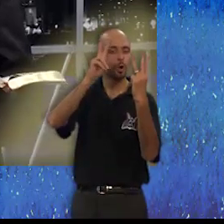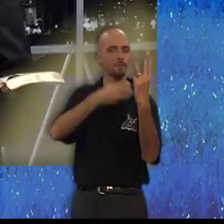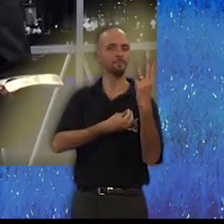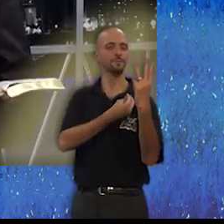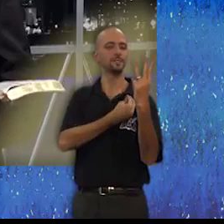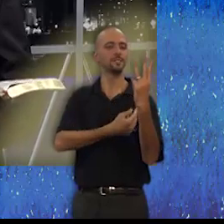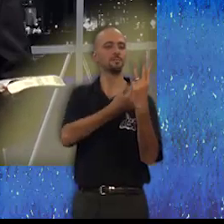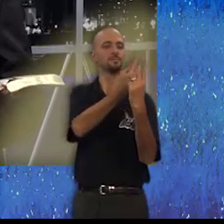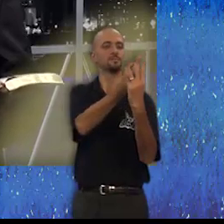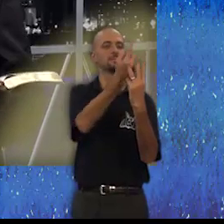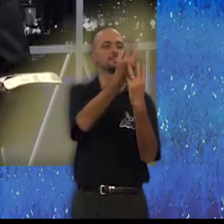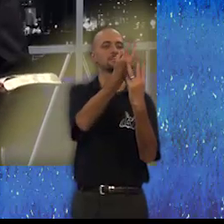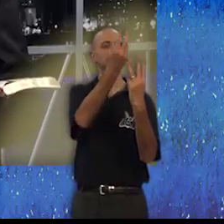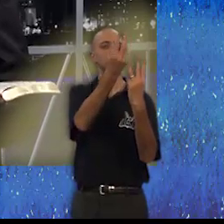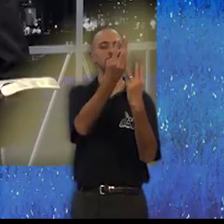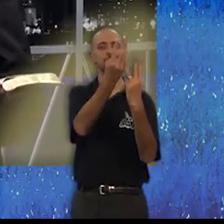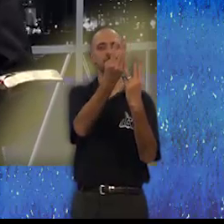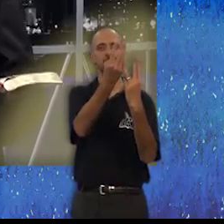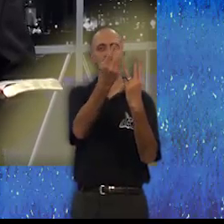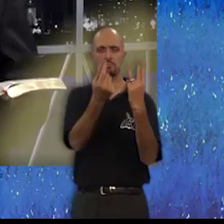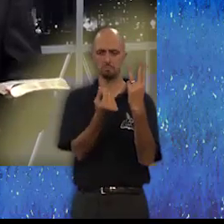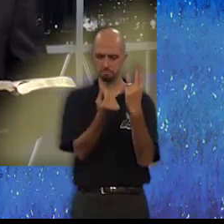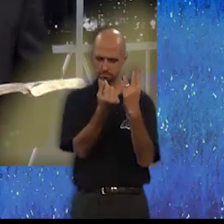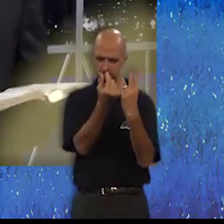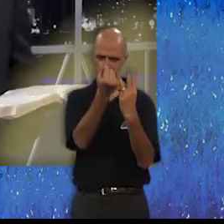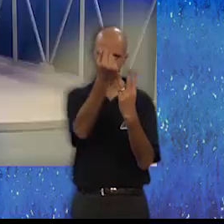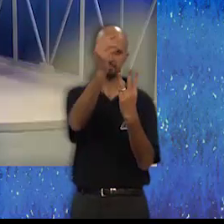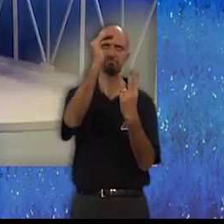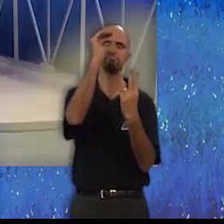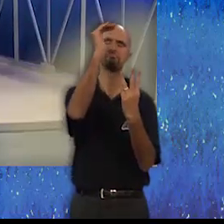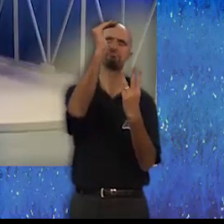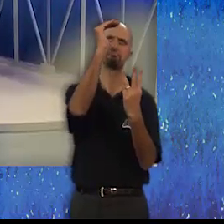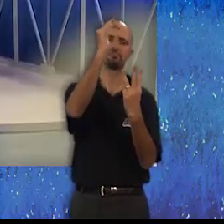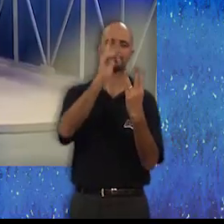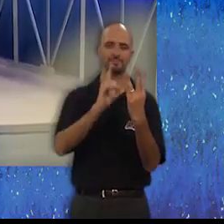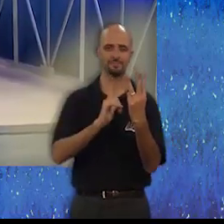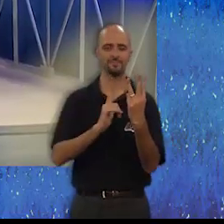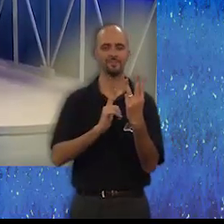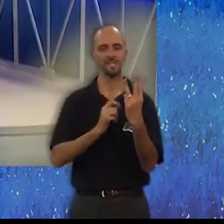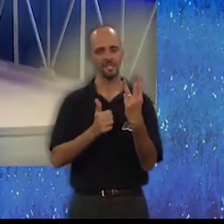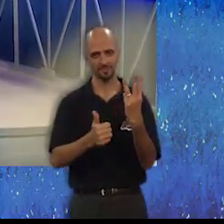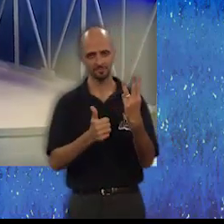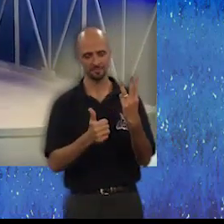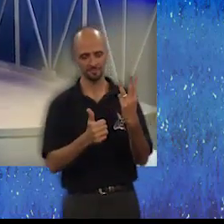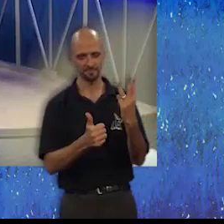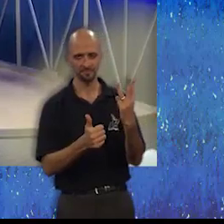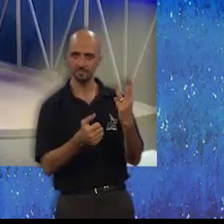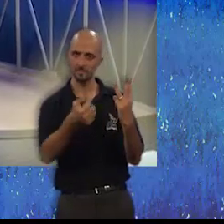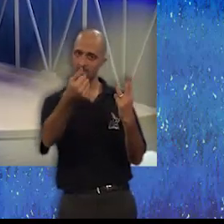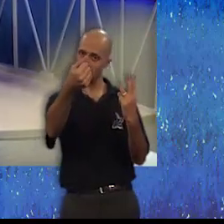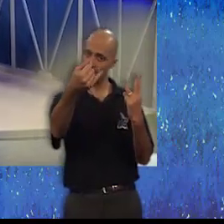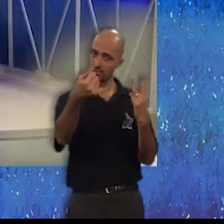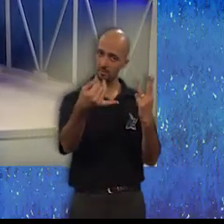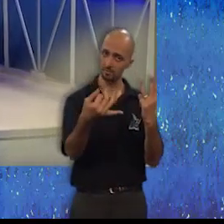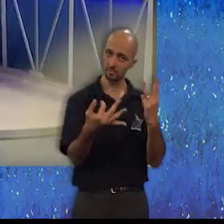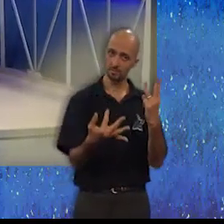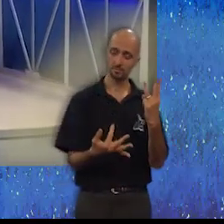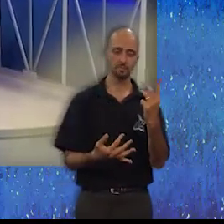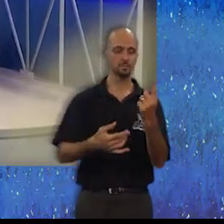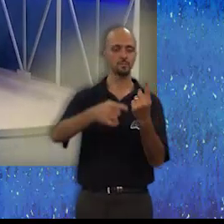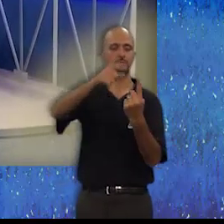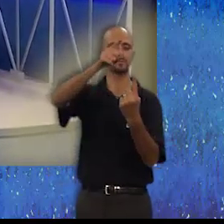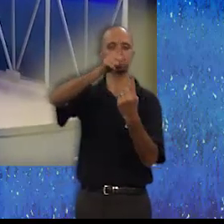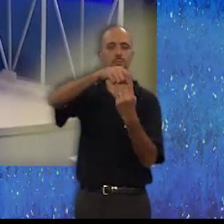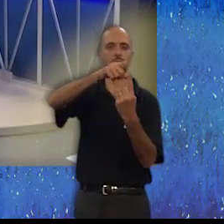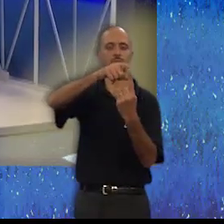nível financeiro e um nível social elevado. Nós vamos tratar um pouco sobre a vida